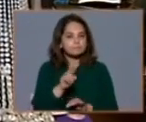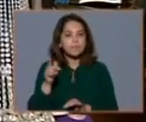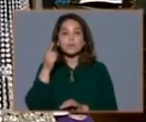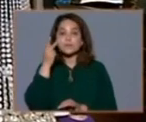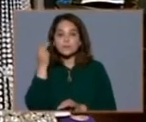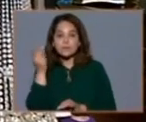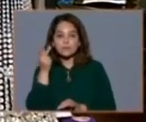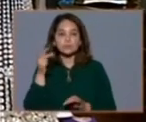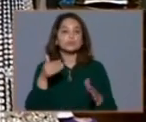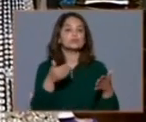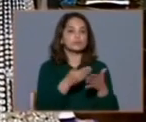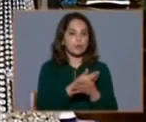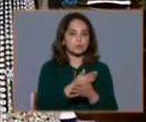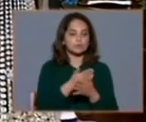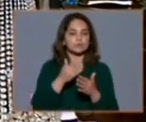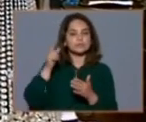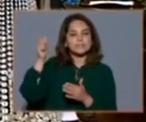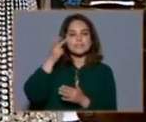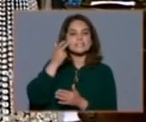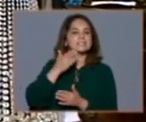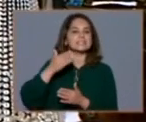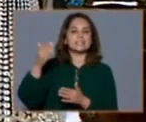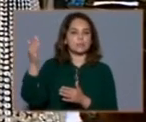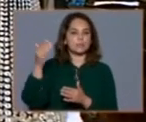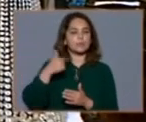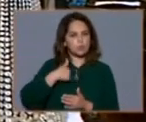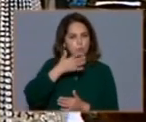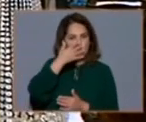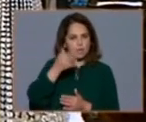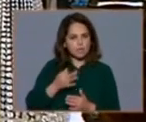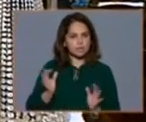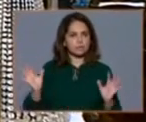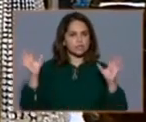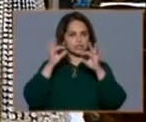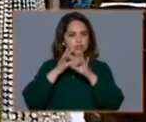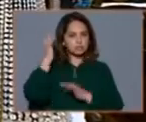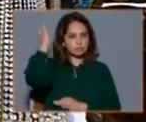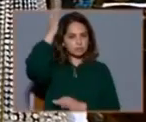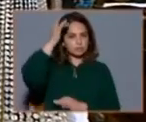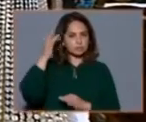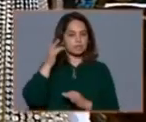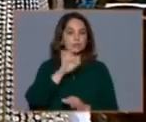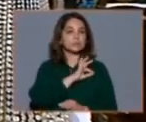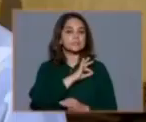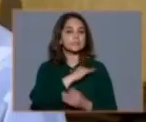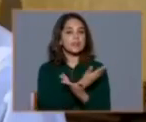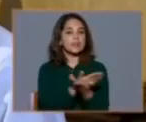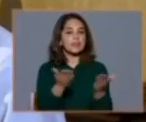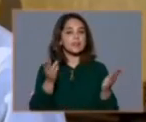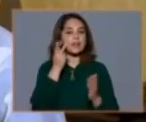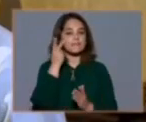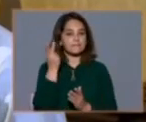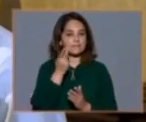e o seu reino não terá fim. Creio no Espírito Santo, Senhor que dá a vida e procede do